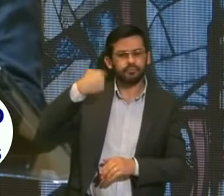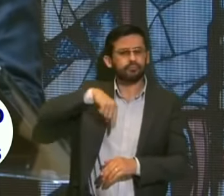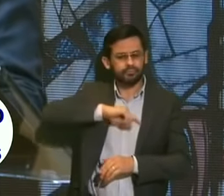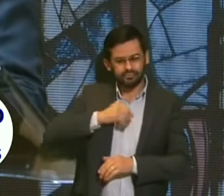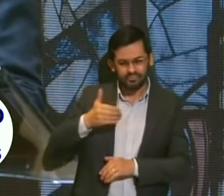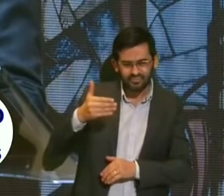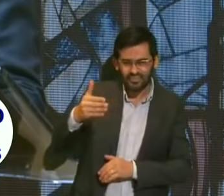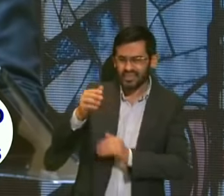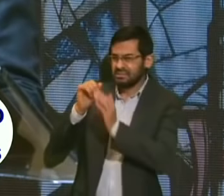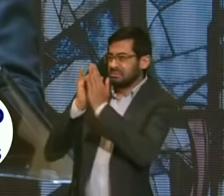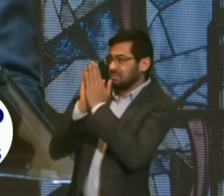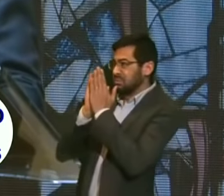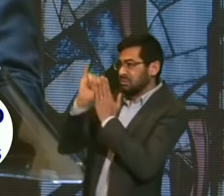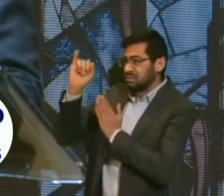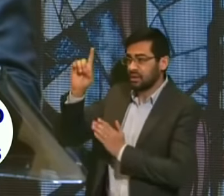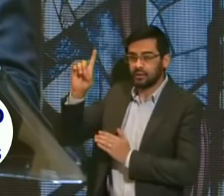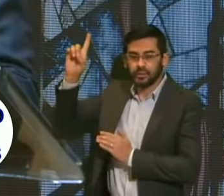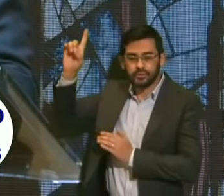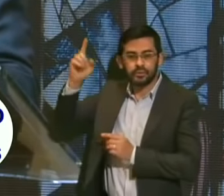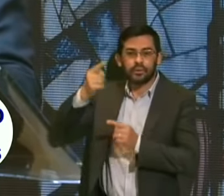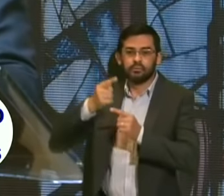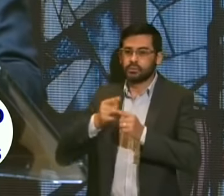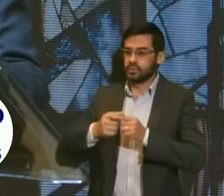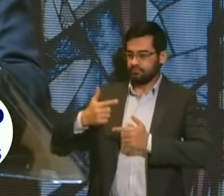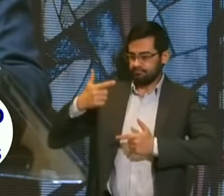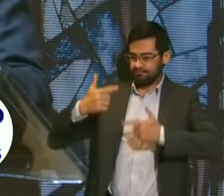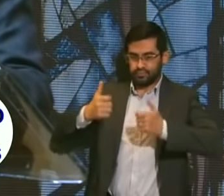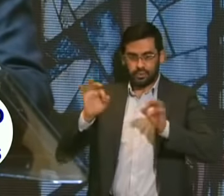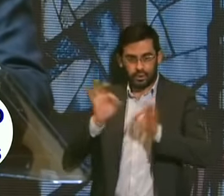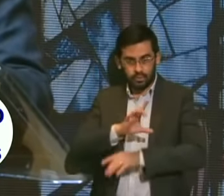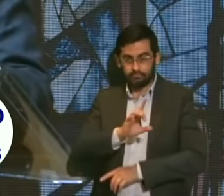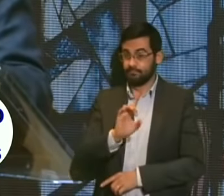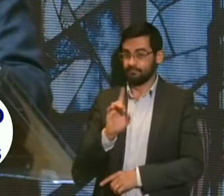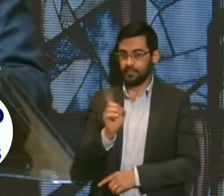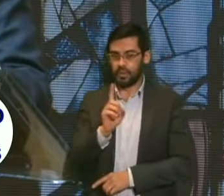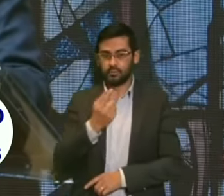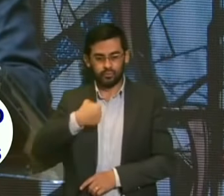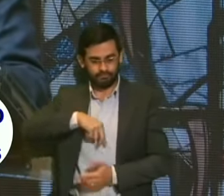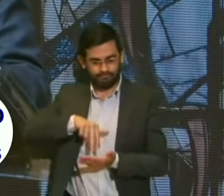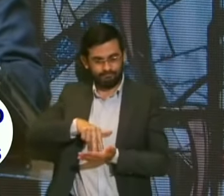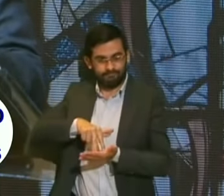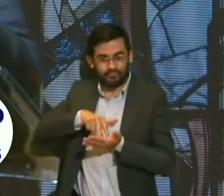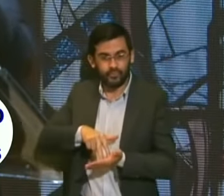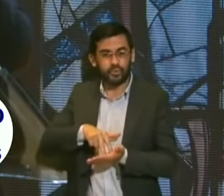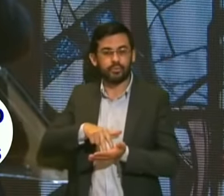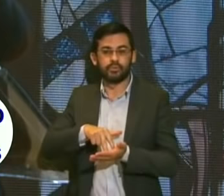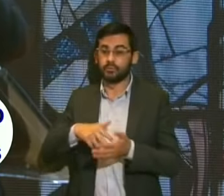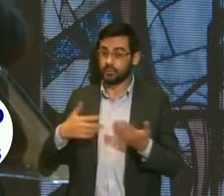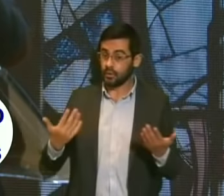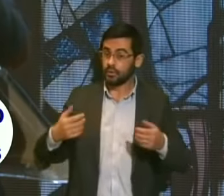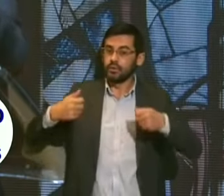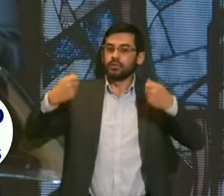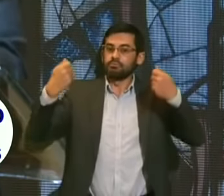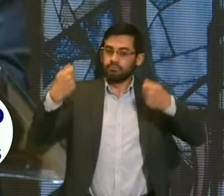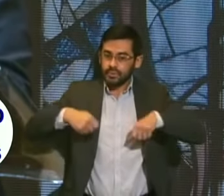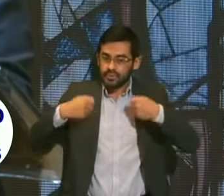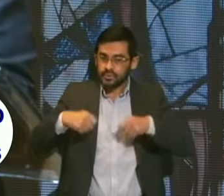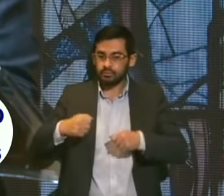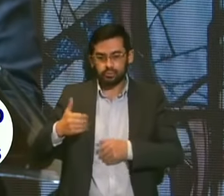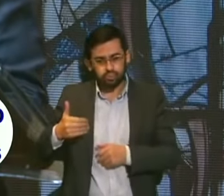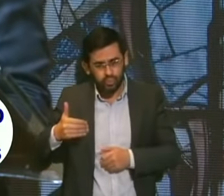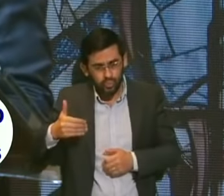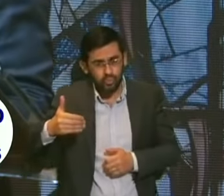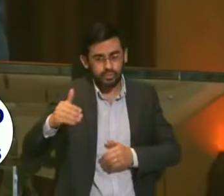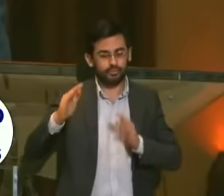continuar intercedendo, né? Porque a batalha não terminou. Terminou? Não, está aí, está diante de nós. Então vamos